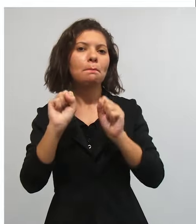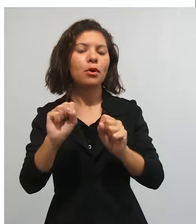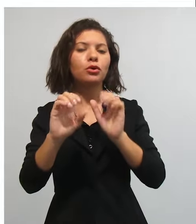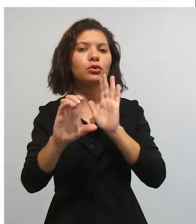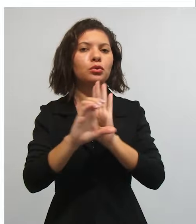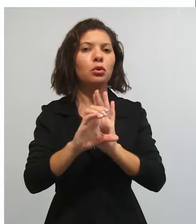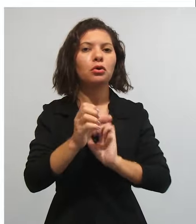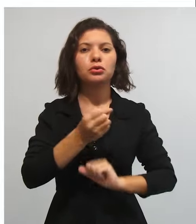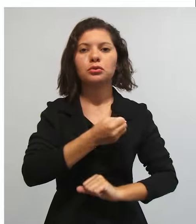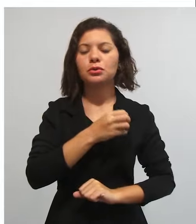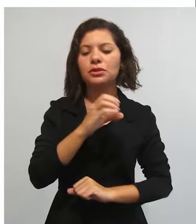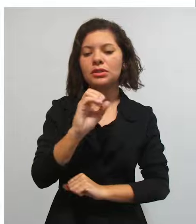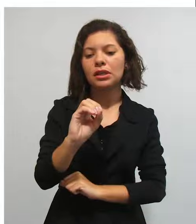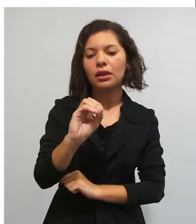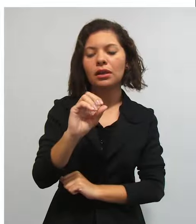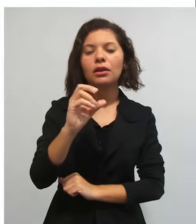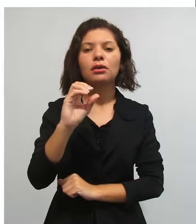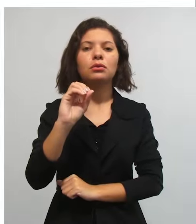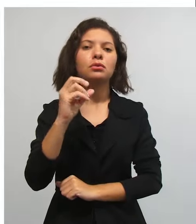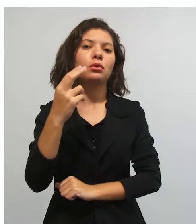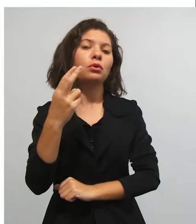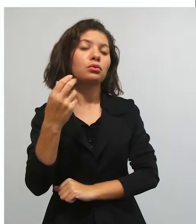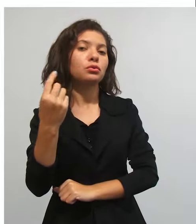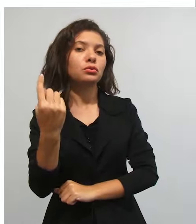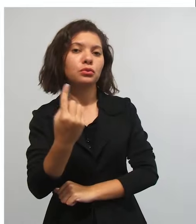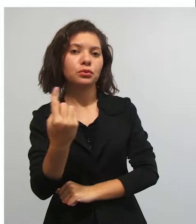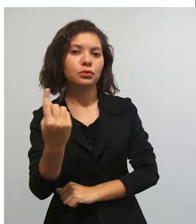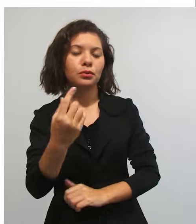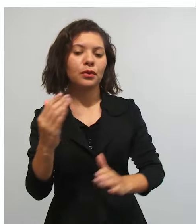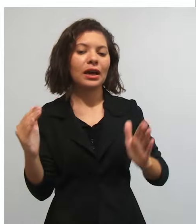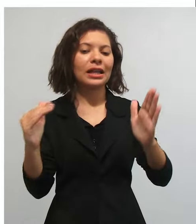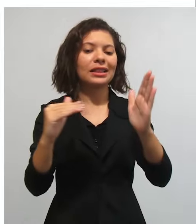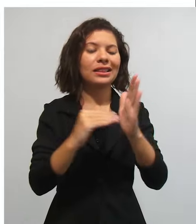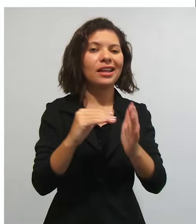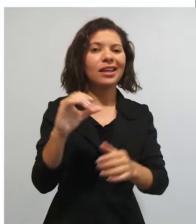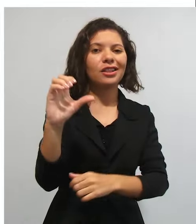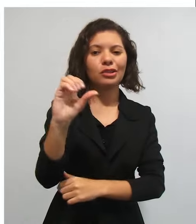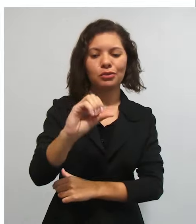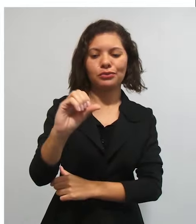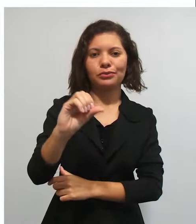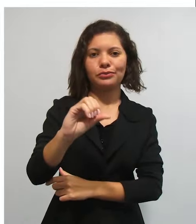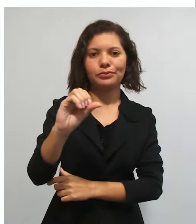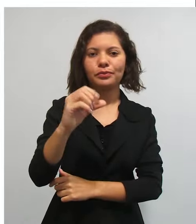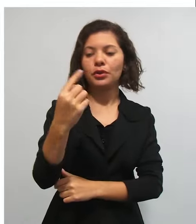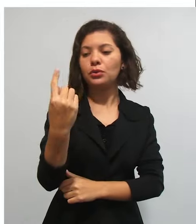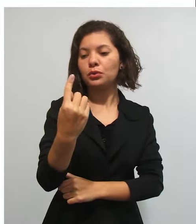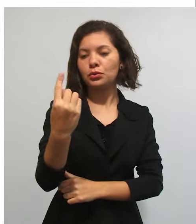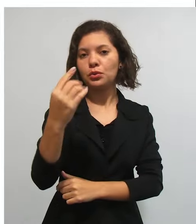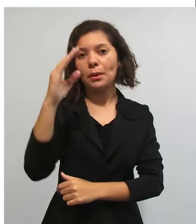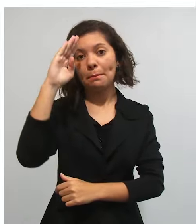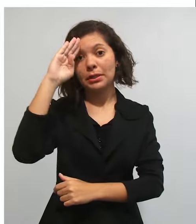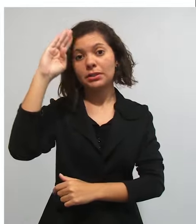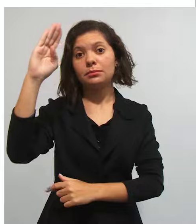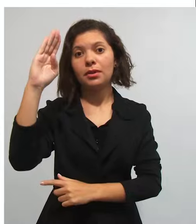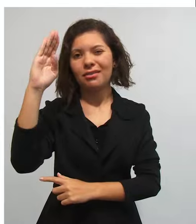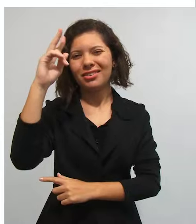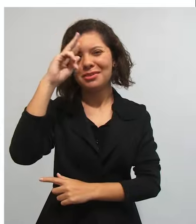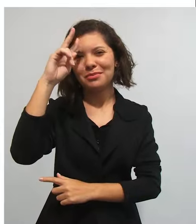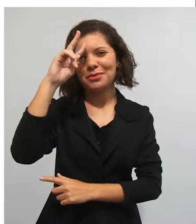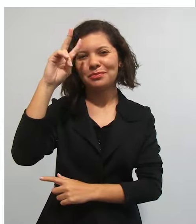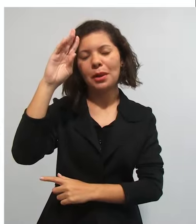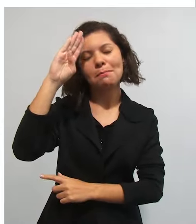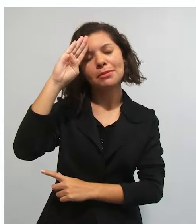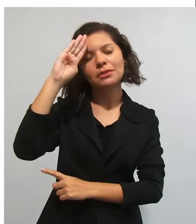pode ser código 1 até a codificação 9. Então, 1 é principal, ou seja, aquela parte